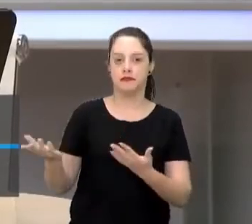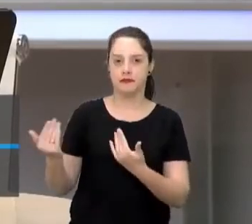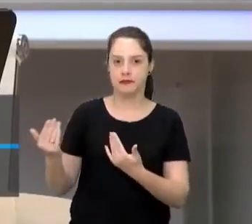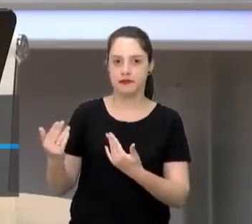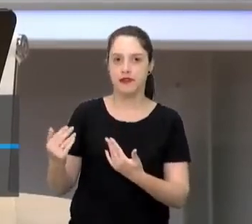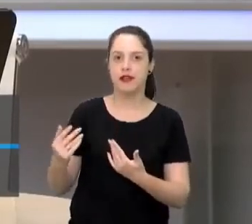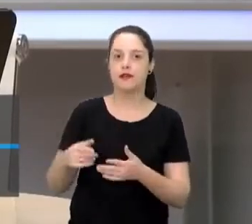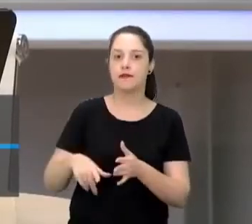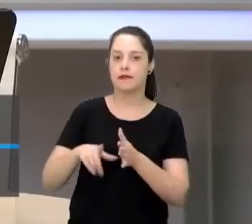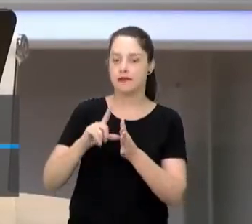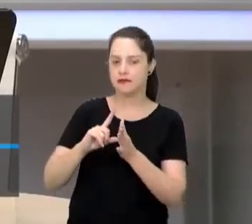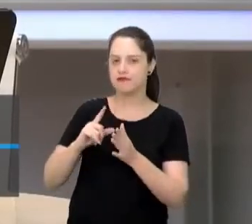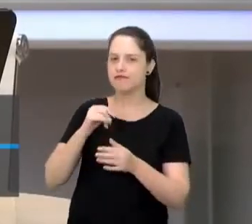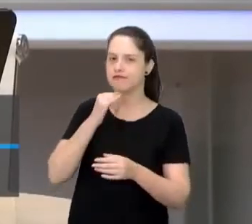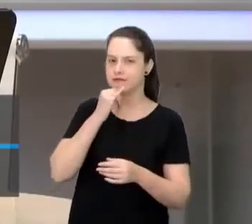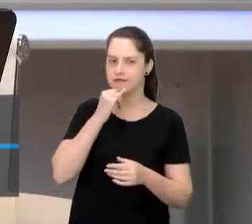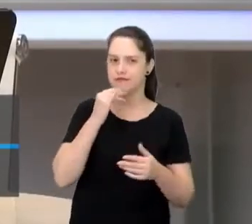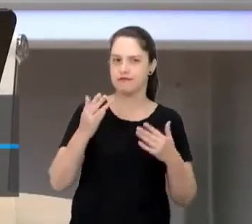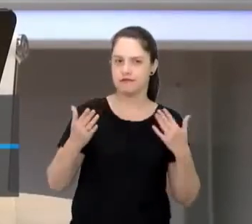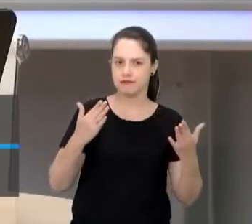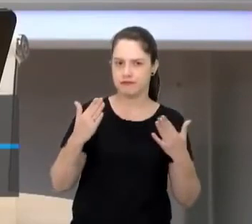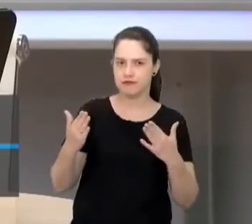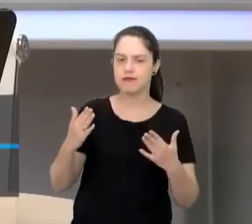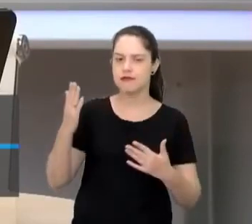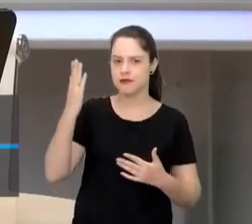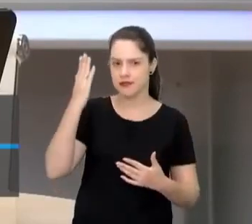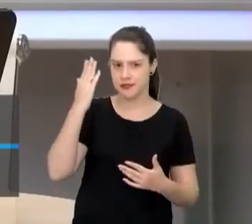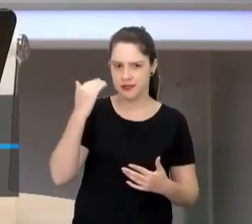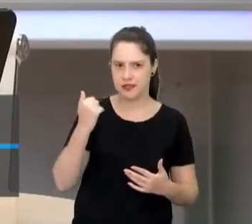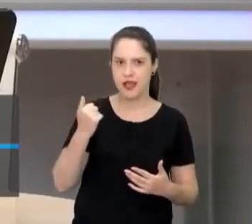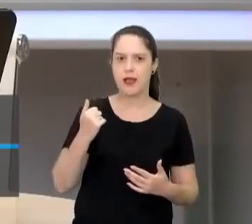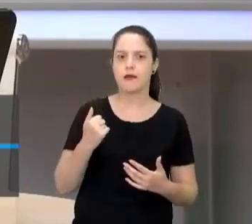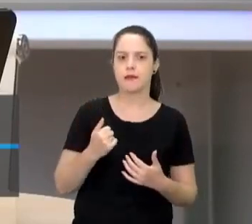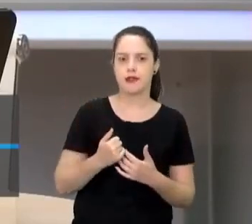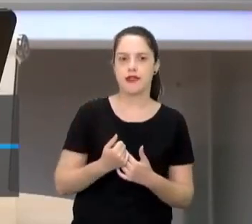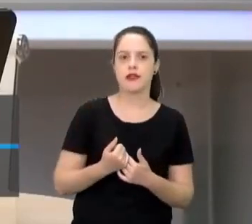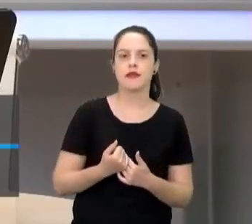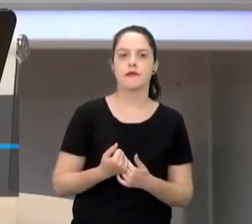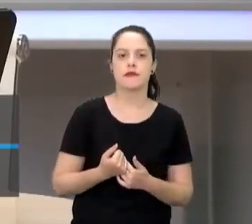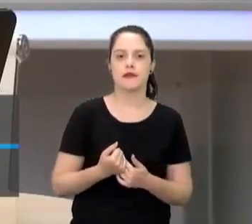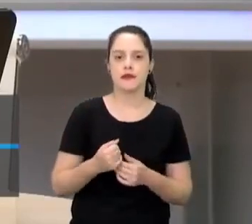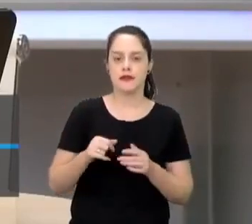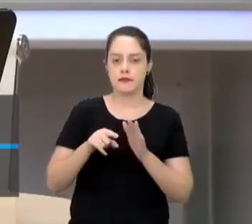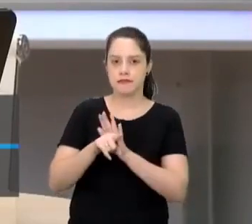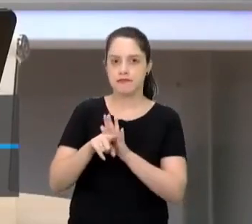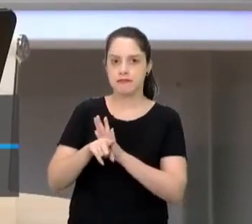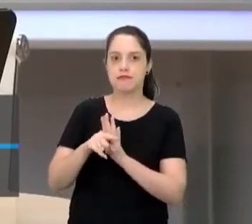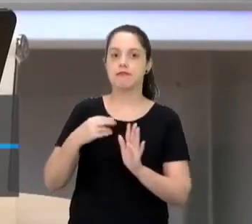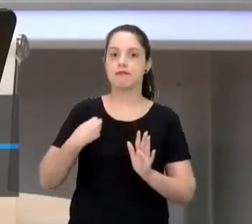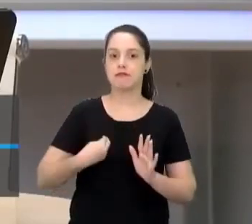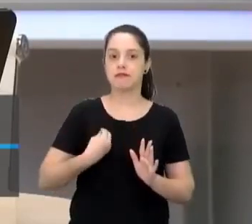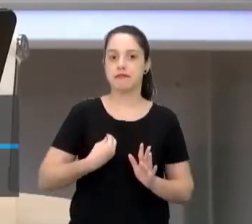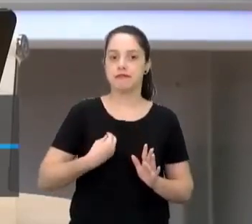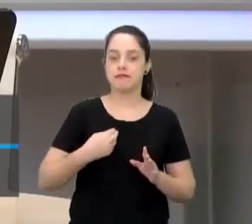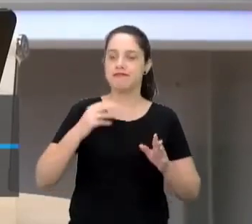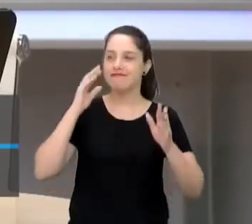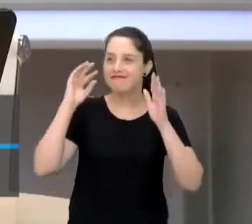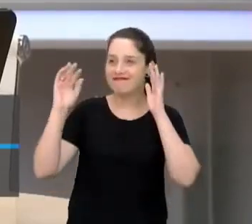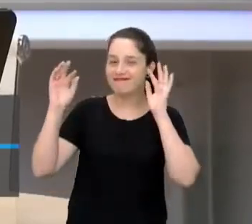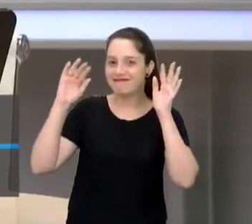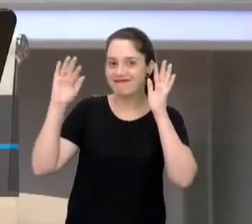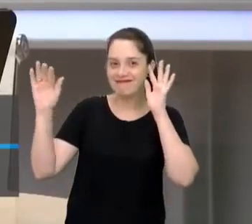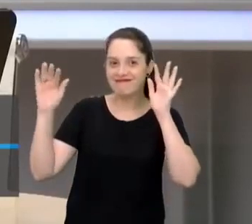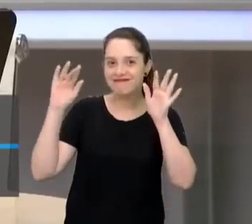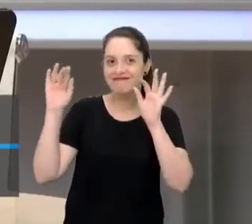que vocês falaram são todos esses mesmos. Eu destaco aqui a metodologia ativa, né? A gente sempre tem que pensar, como a gente está pensando aí no planejamento, a gente